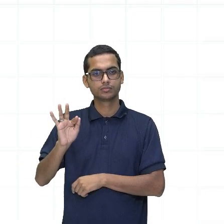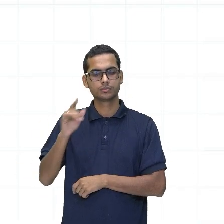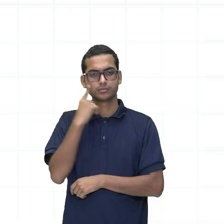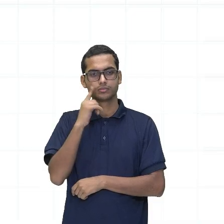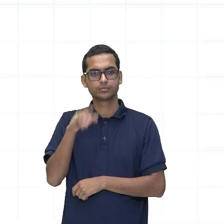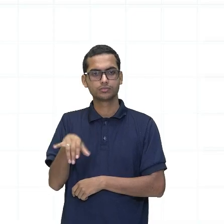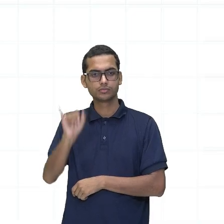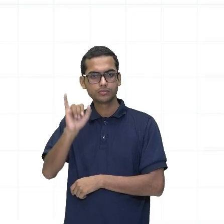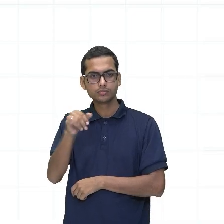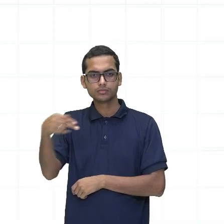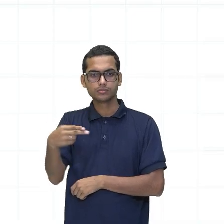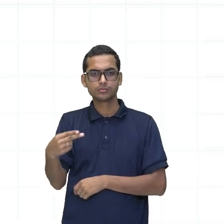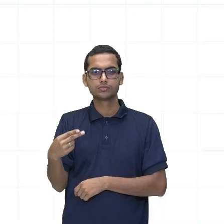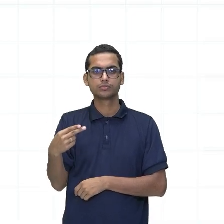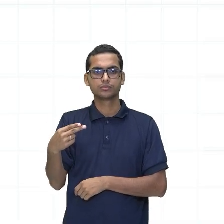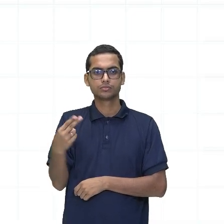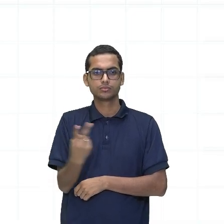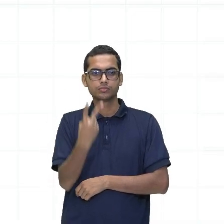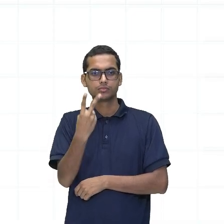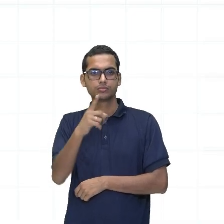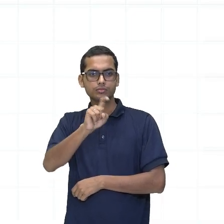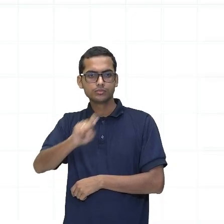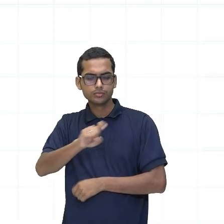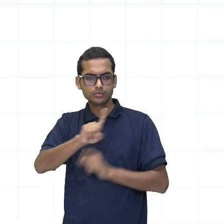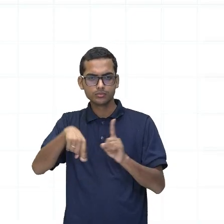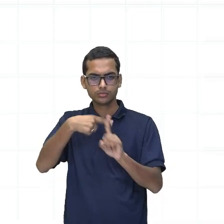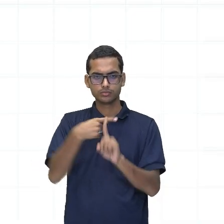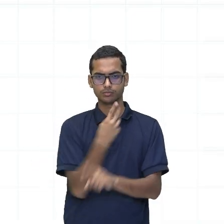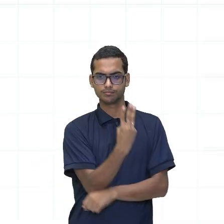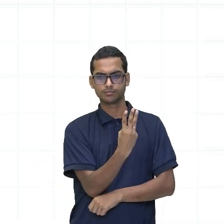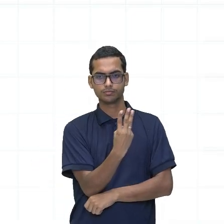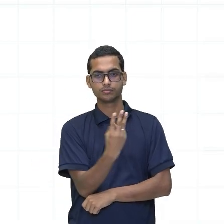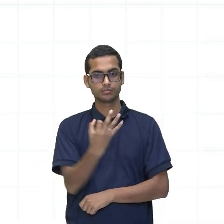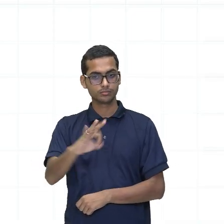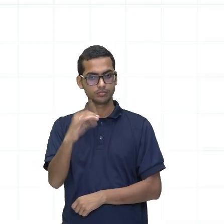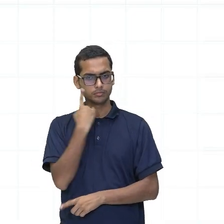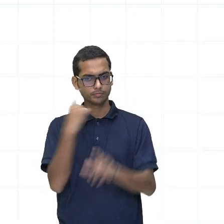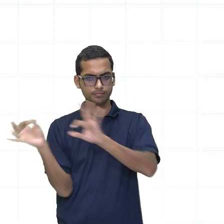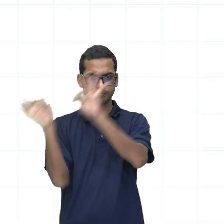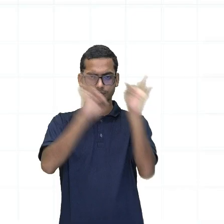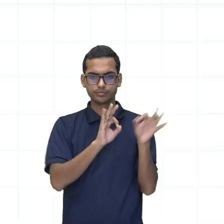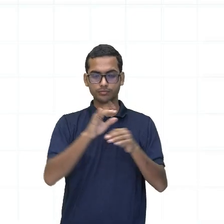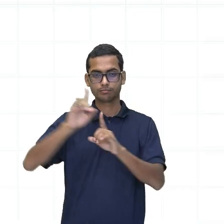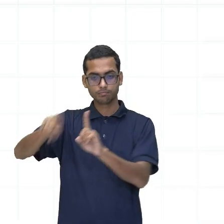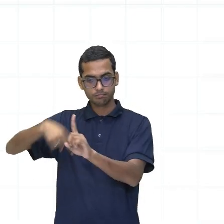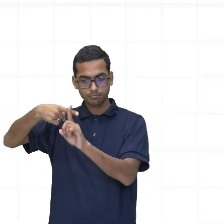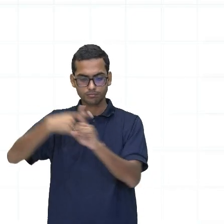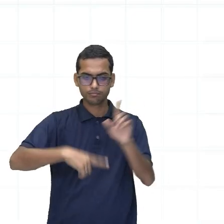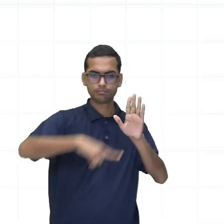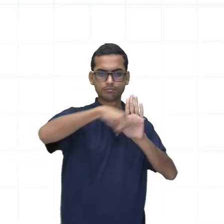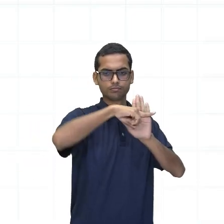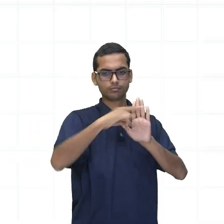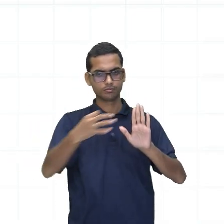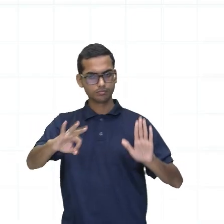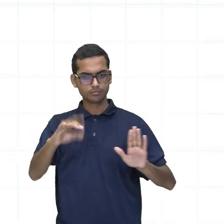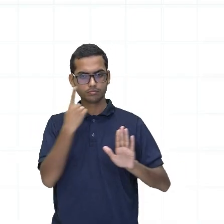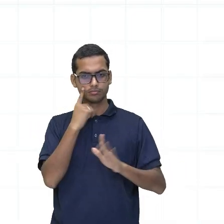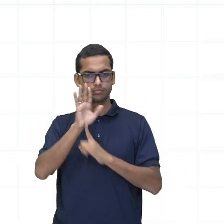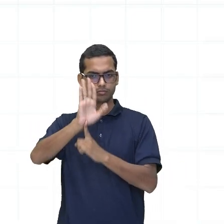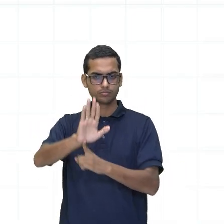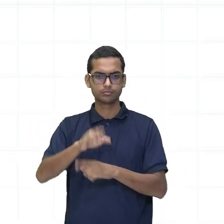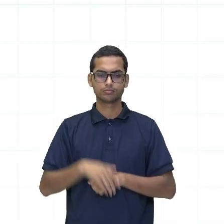bem aqui no número 3. Estão vendo? Tanto positivo quanto negativo. Aqui ela